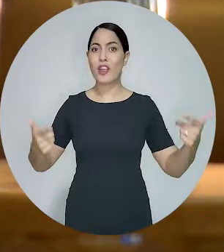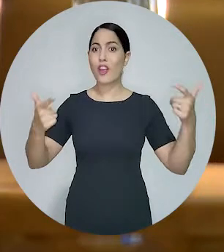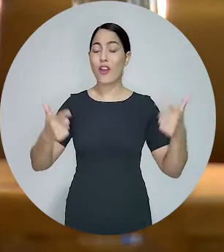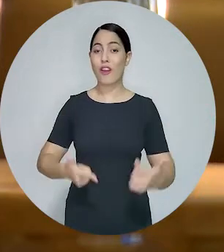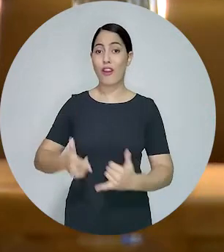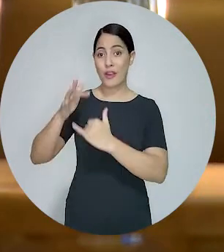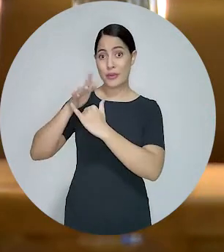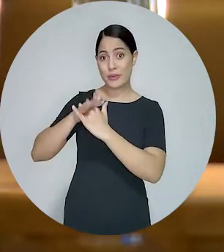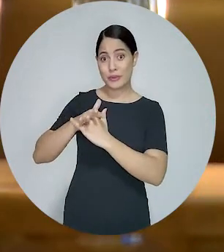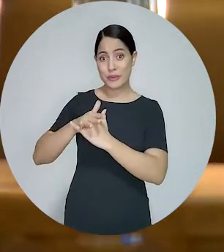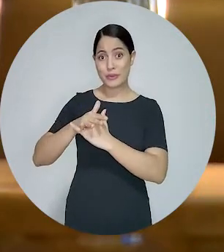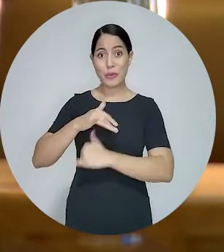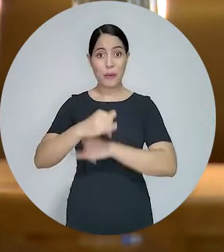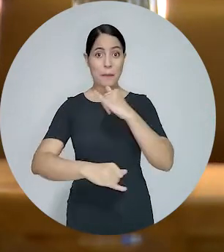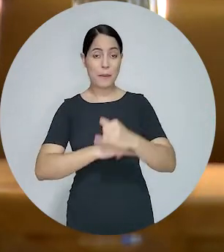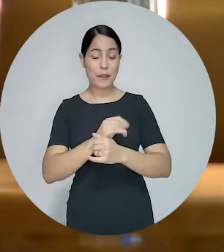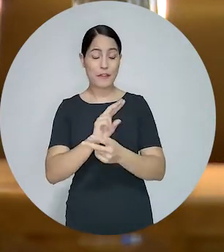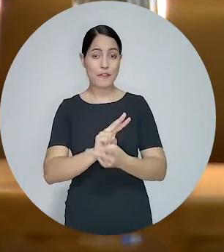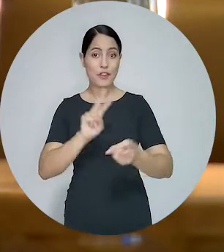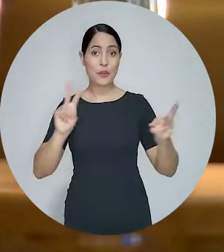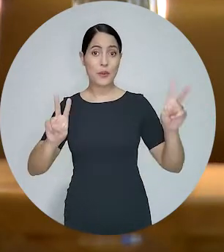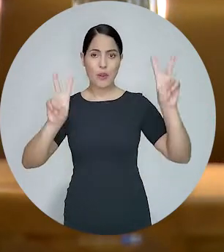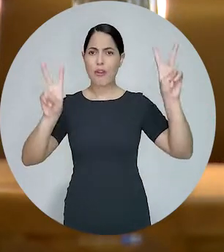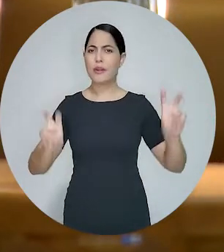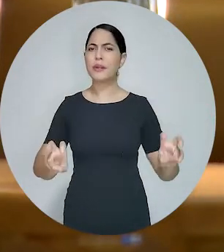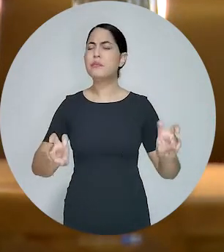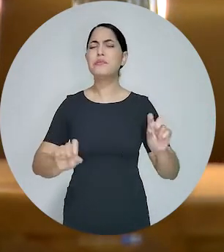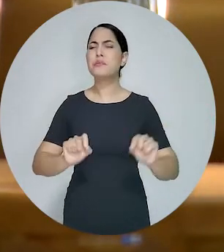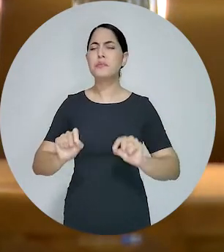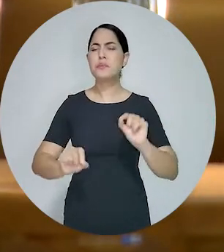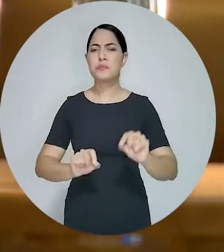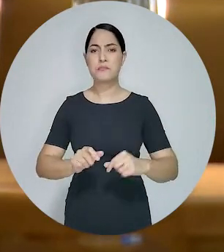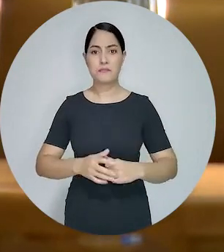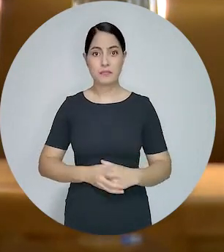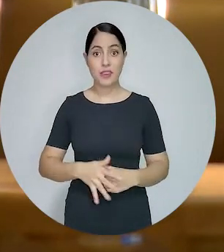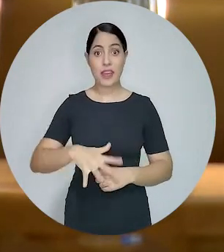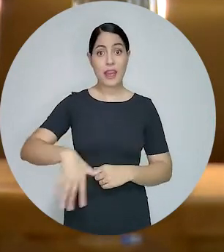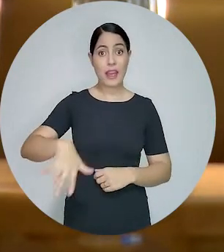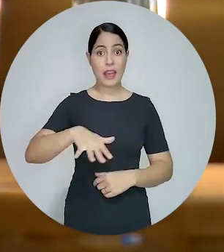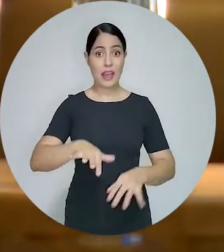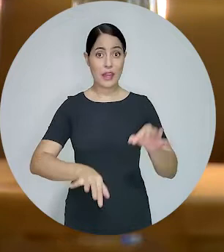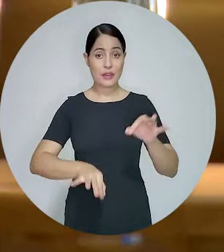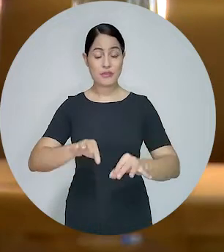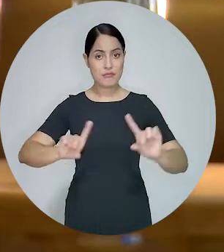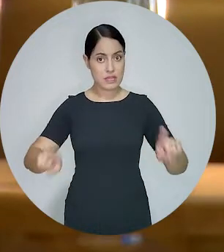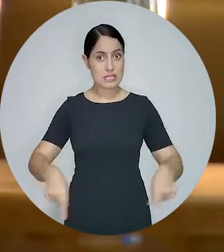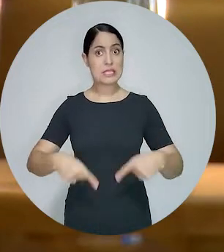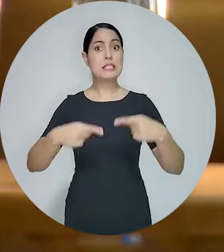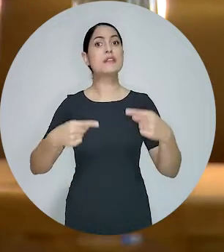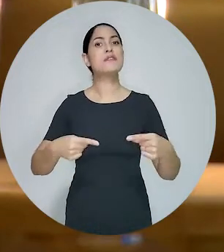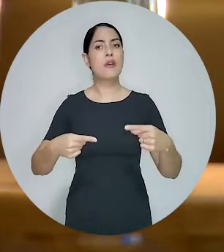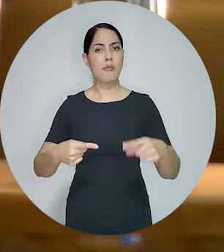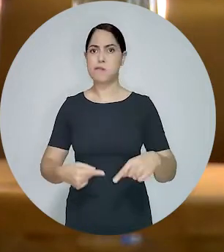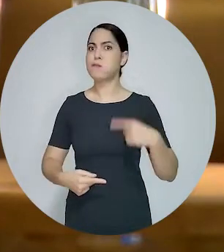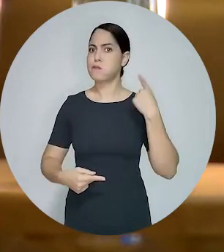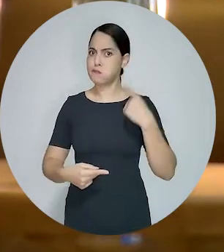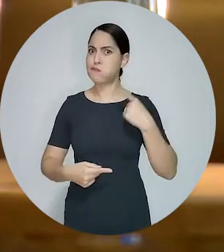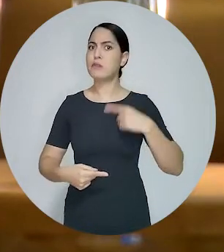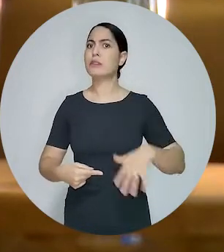de Advocacia Nacional no YouTube. A temática virtual tratou dos desafios do direito jurisprudencial e a